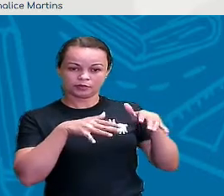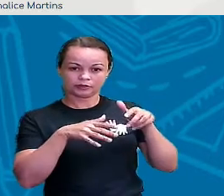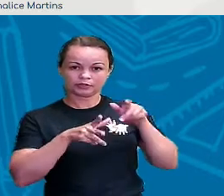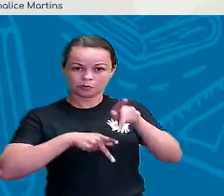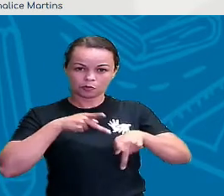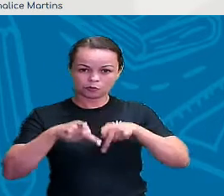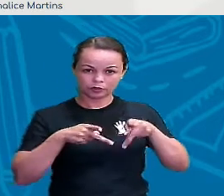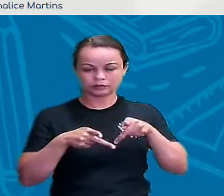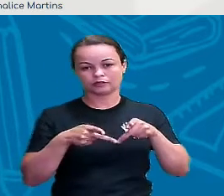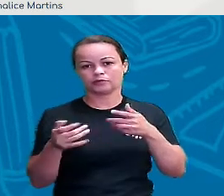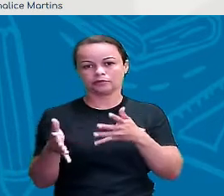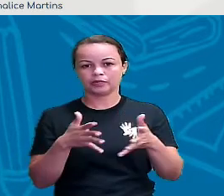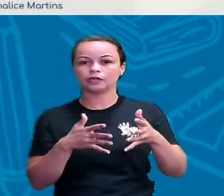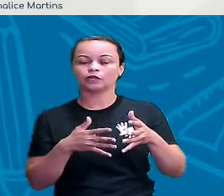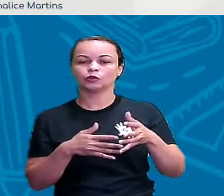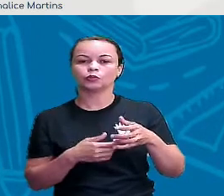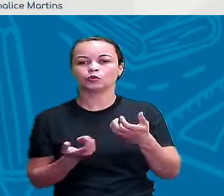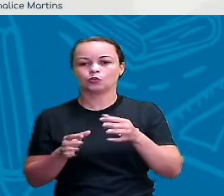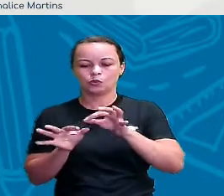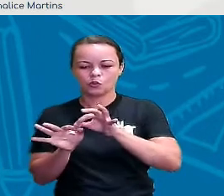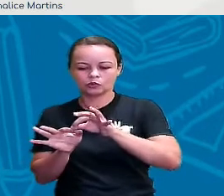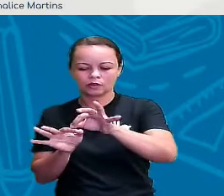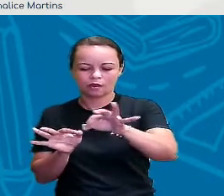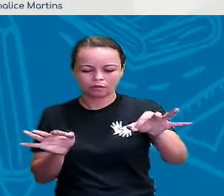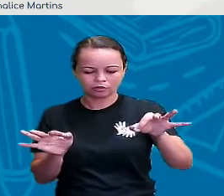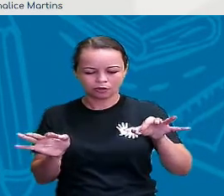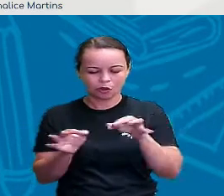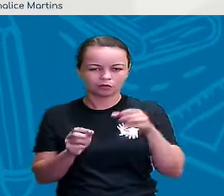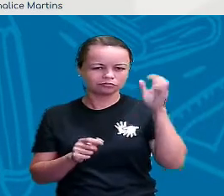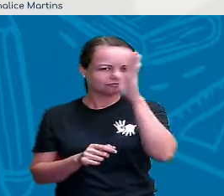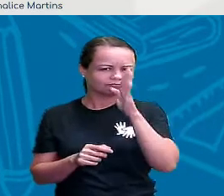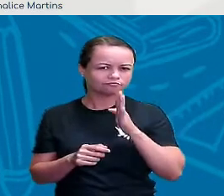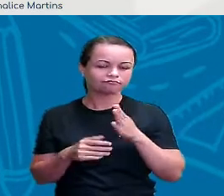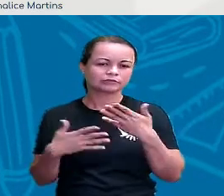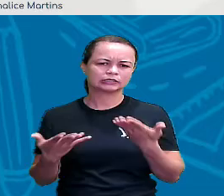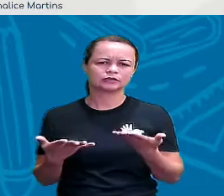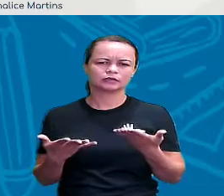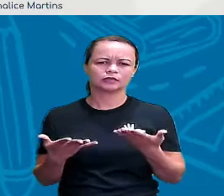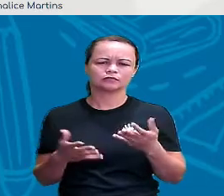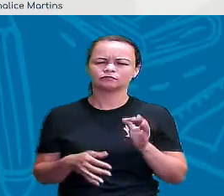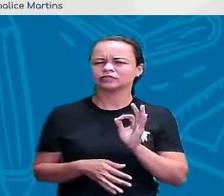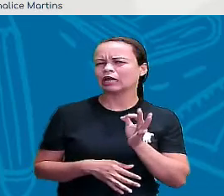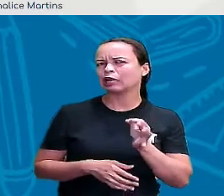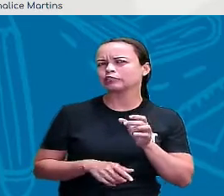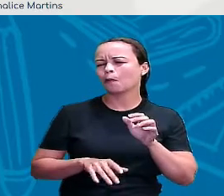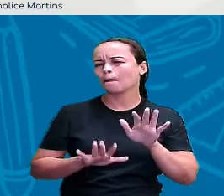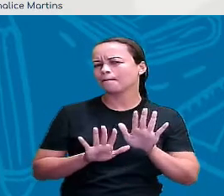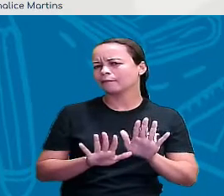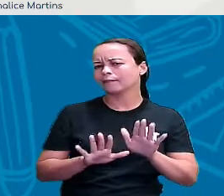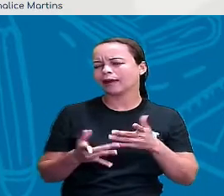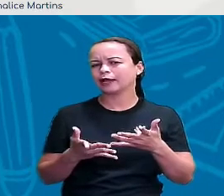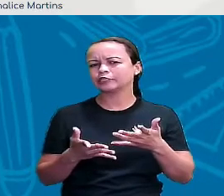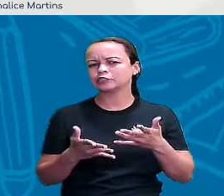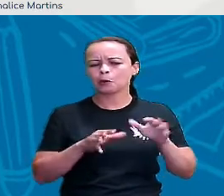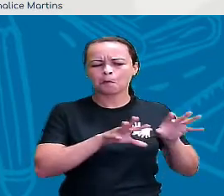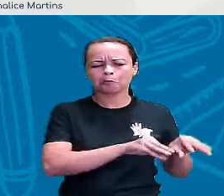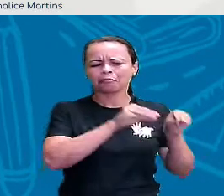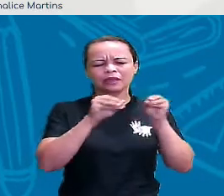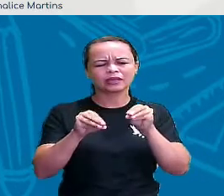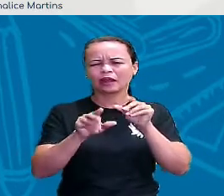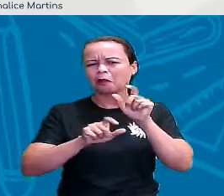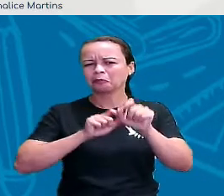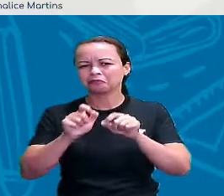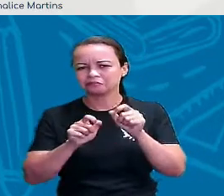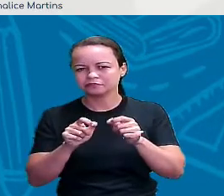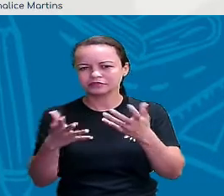população pelo território brasileiro, certo? Mas o que é migrar? Eu acho que vocês já devem ter compreendido, né, de